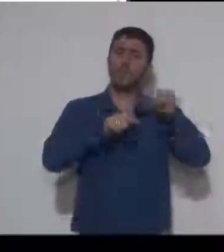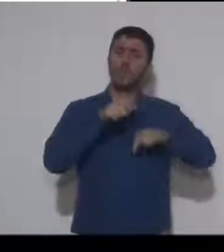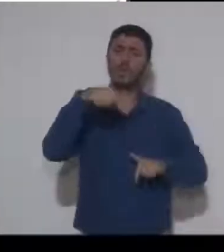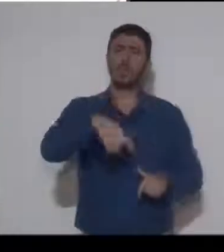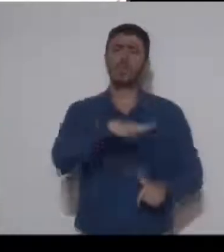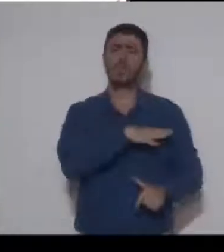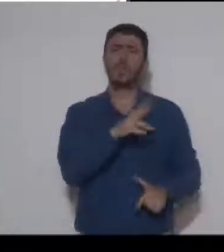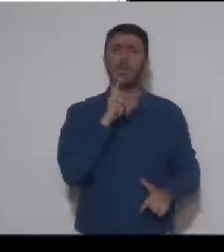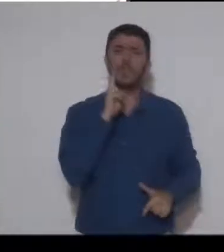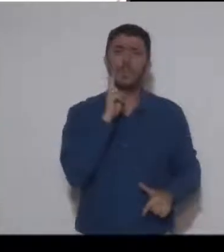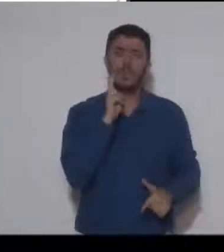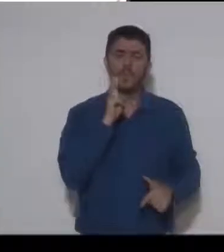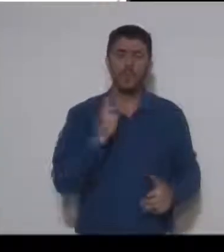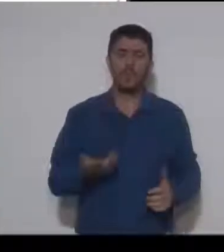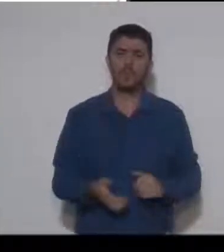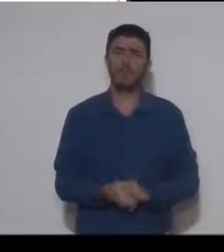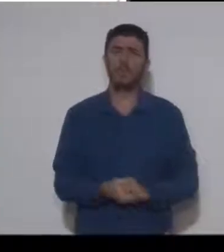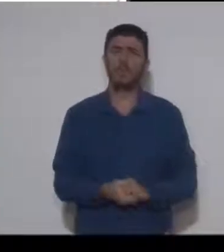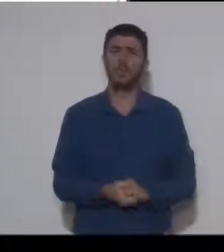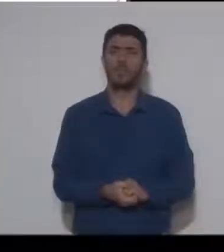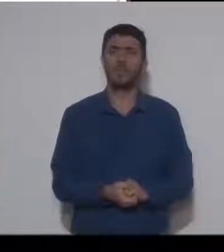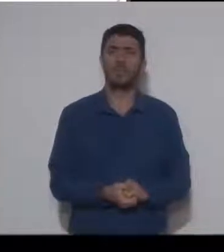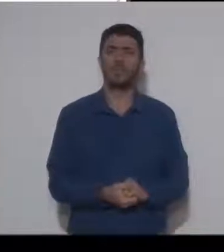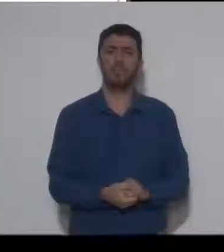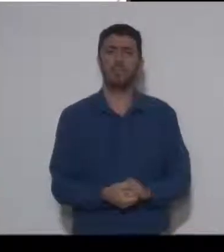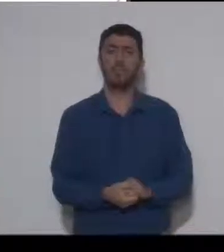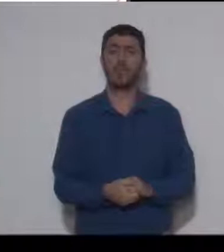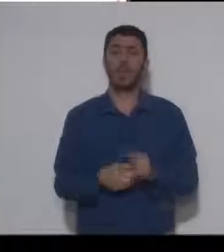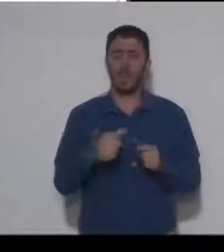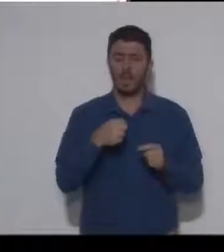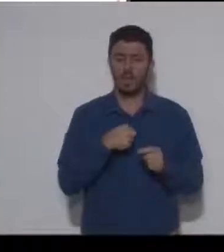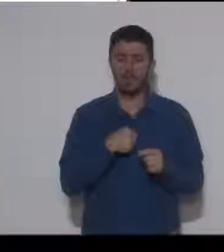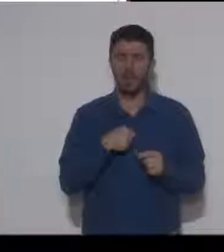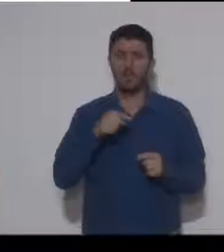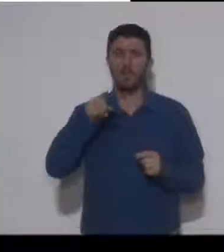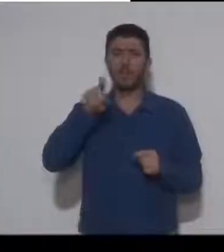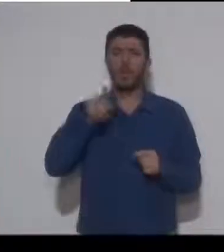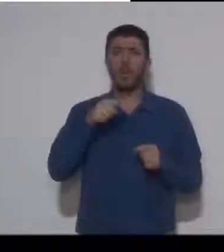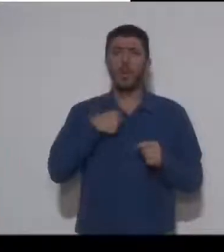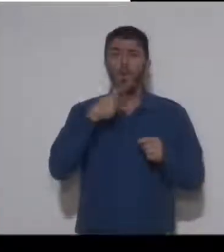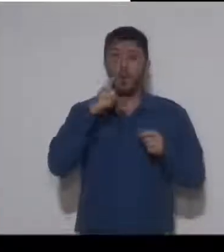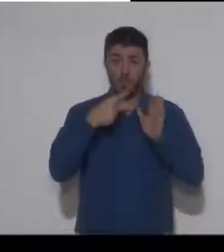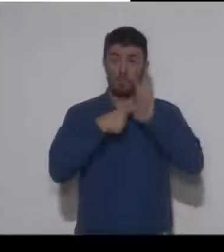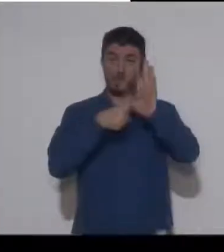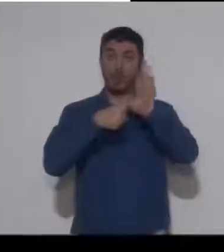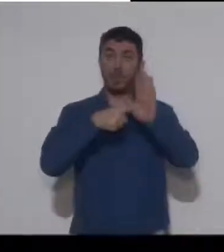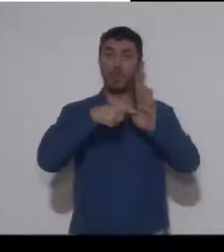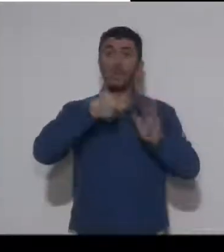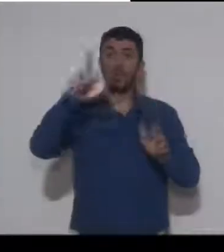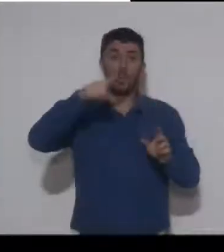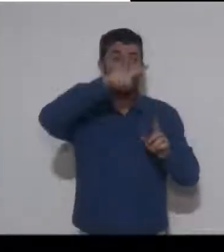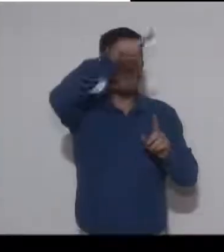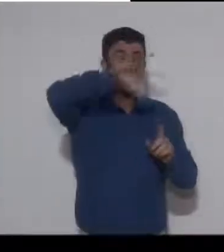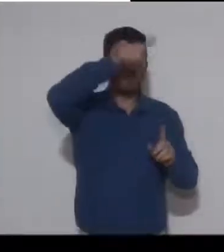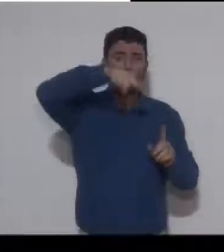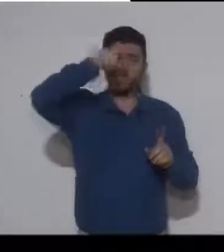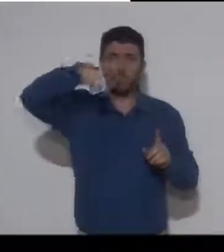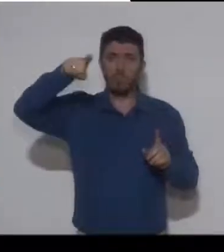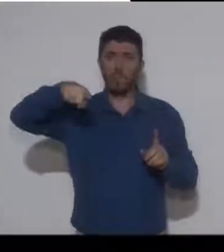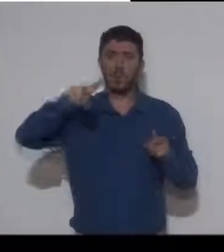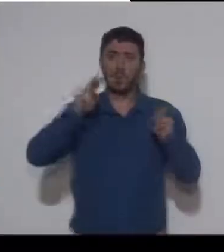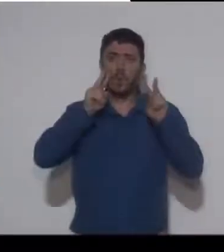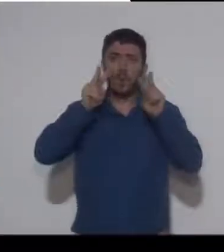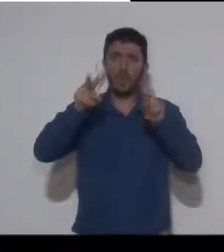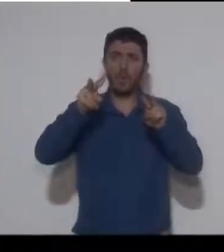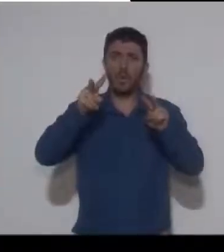fui fazer a lição de casa aqui na nossa região de Campinas. Coloca para mim o outro gráfico. Está pequeno para quem está olhando aqui,